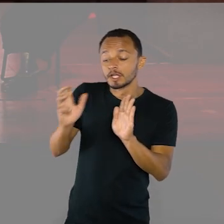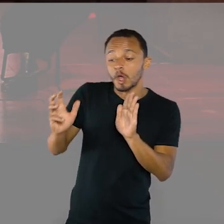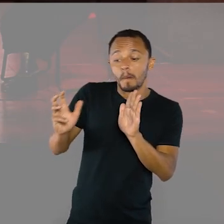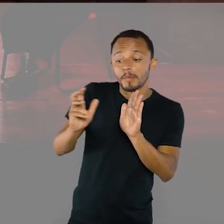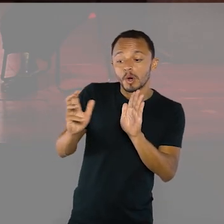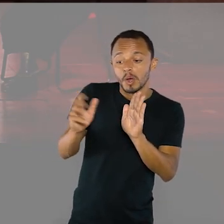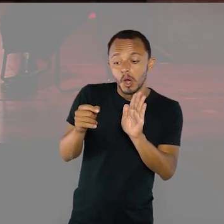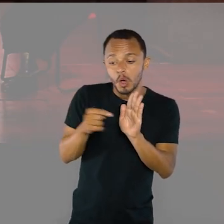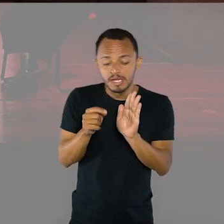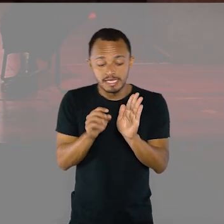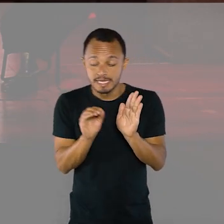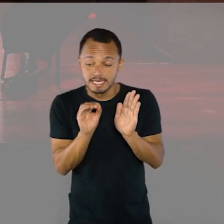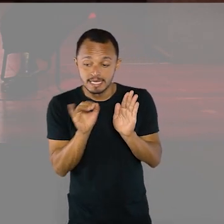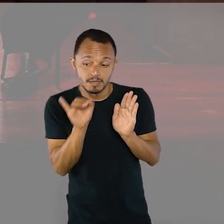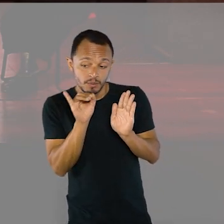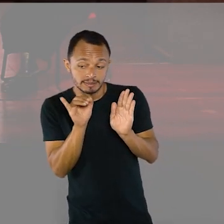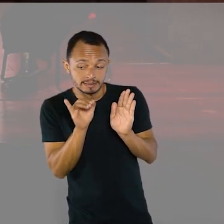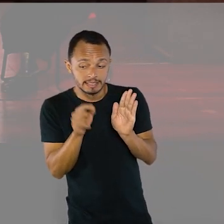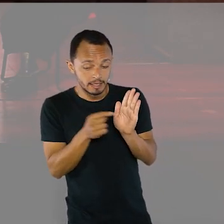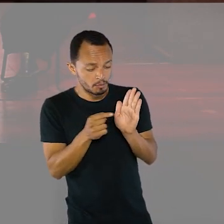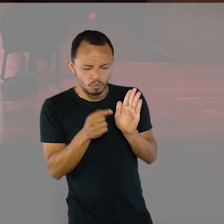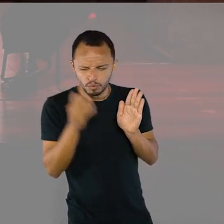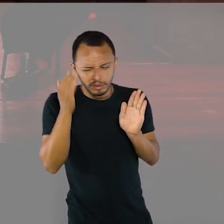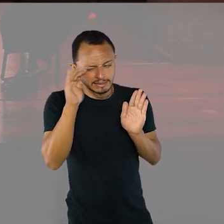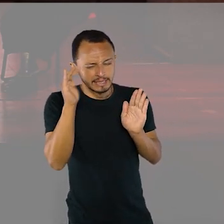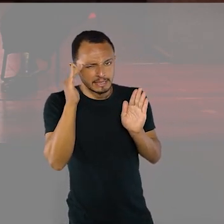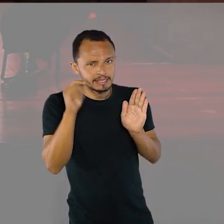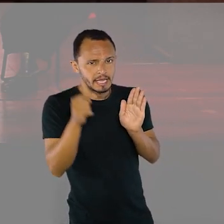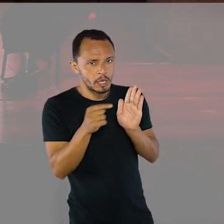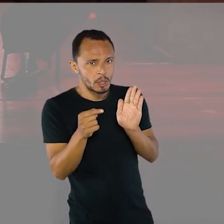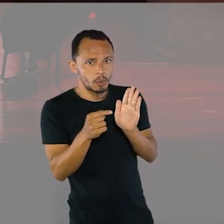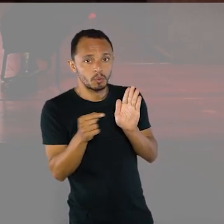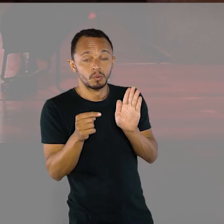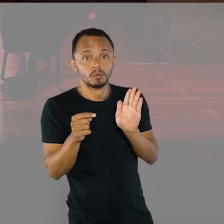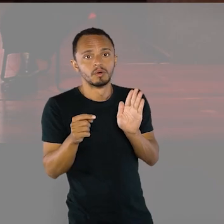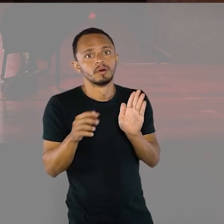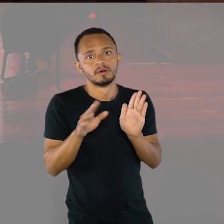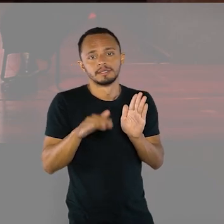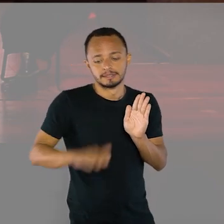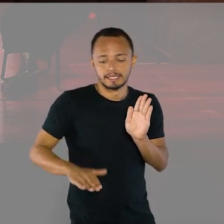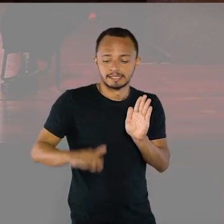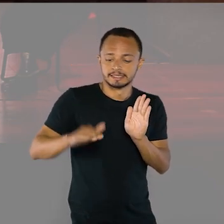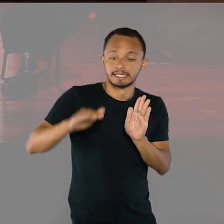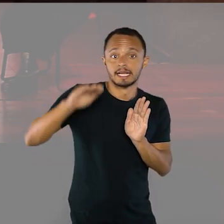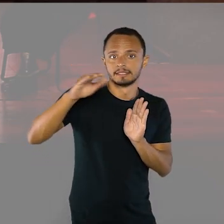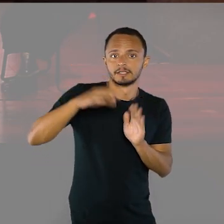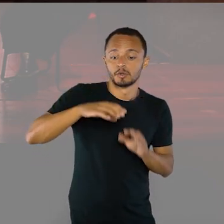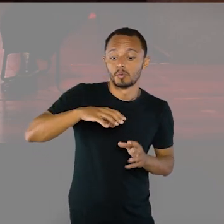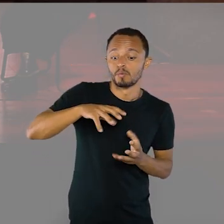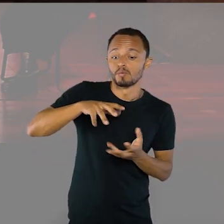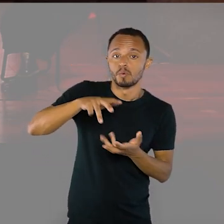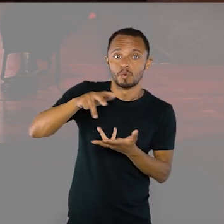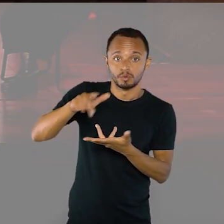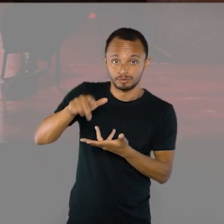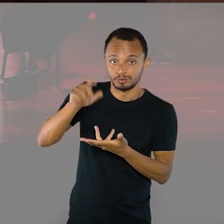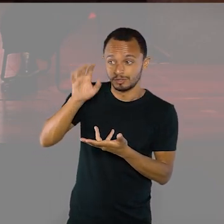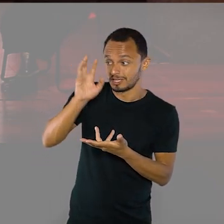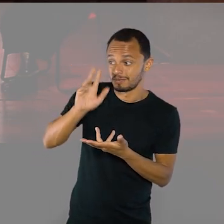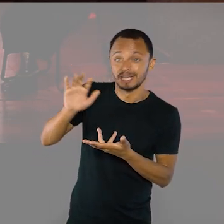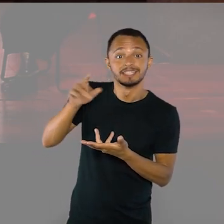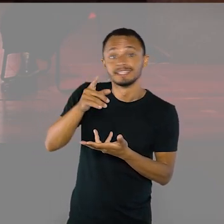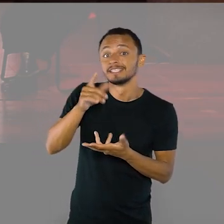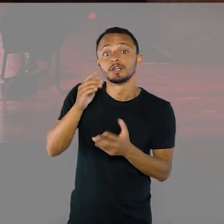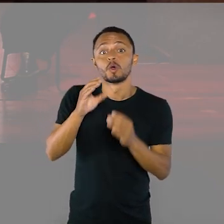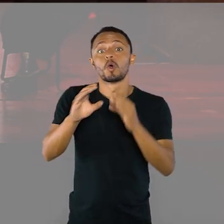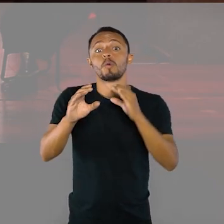para o conhecimento, fazendo que, desde criança, se aprenda num mundo que é cada vez mais imagético, num mundo em que a gente se